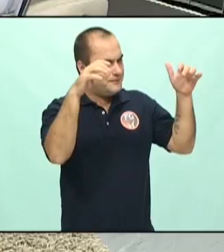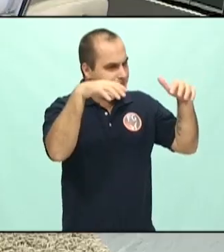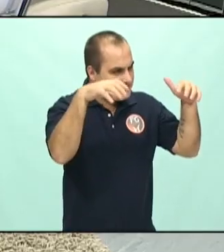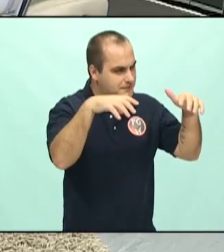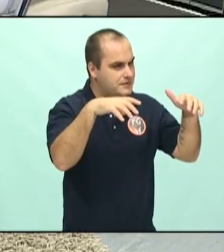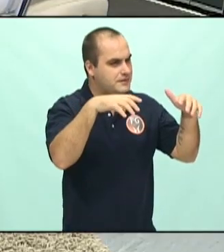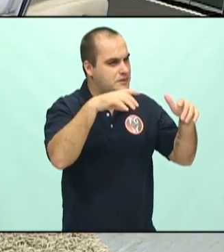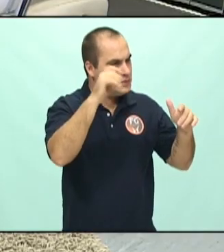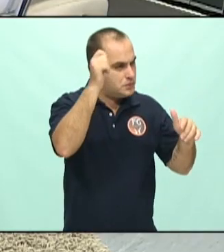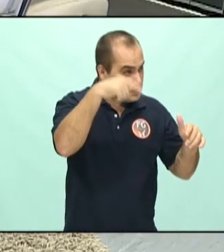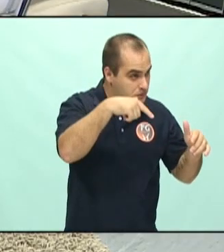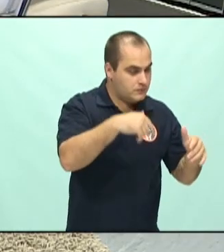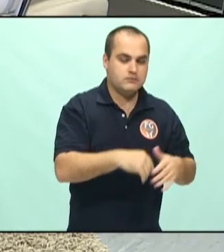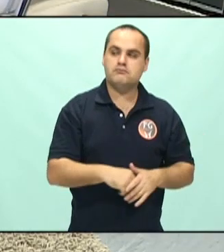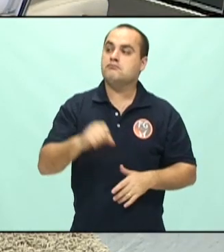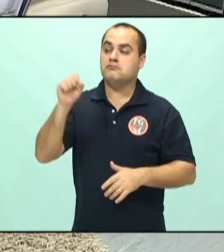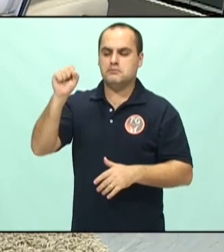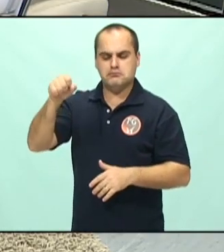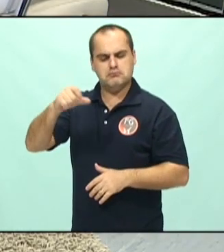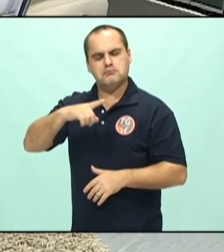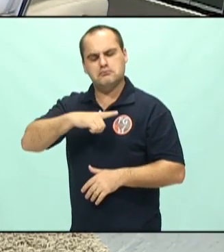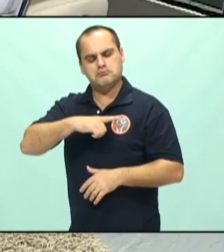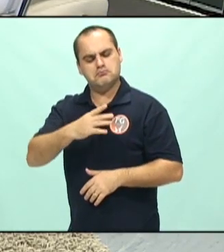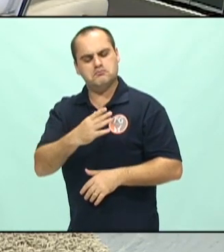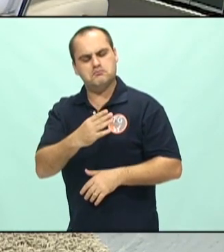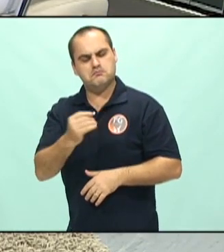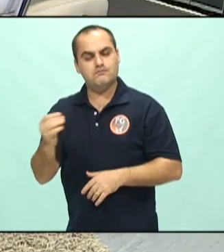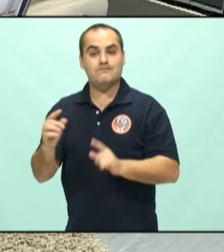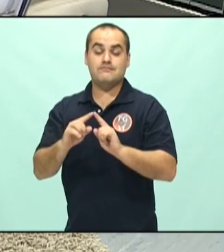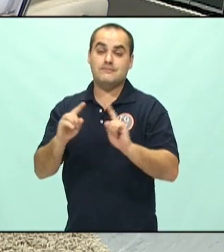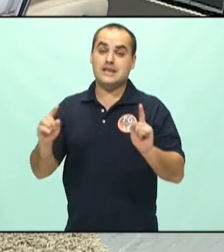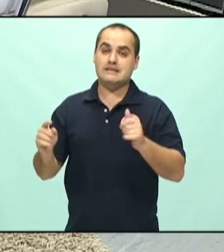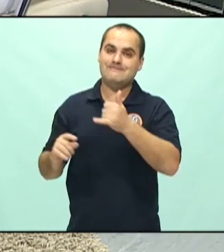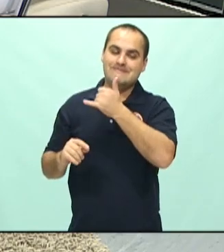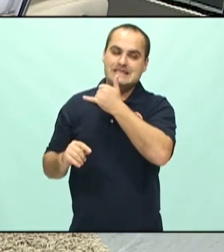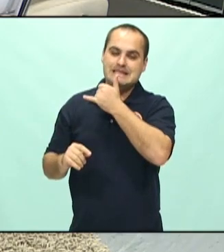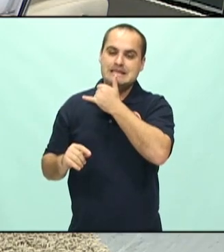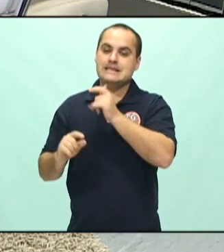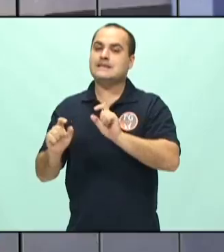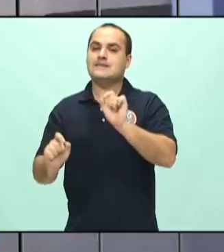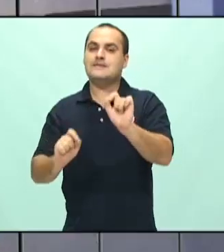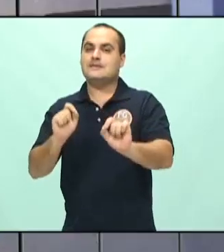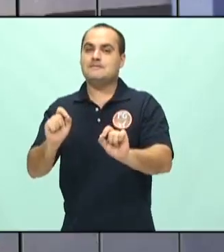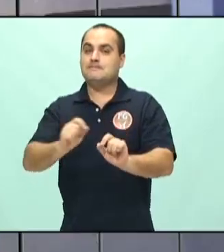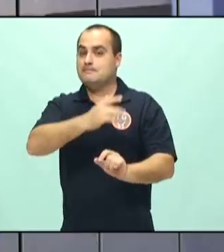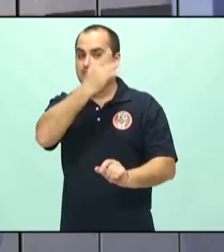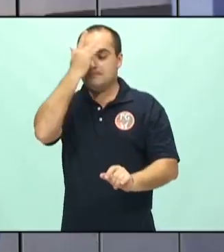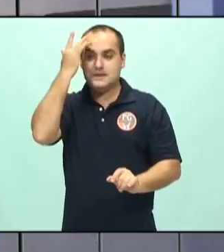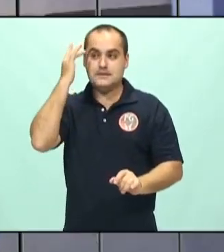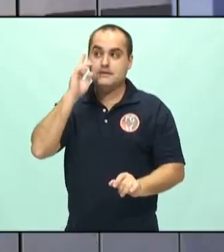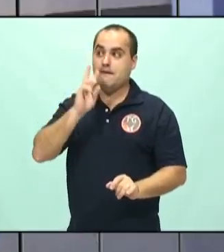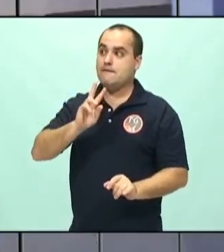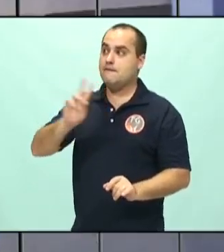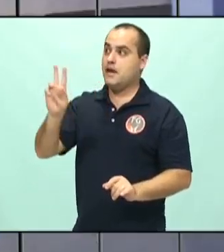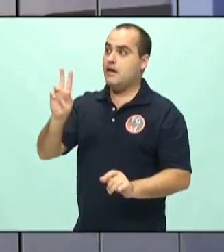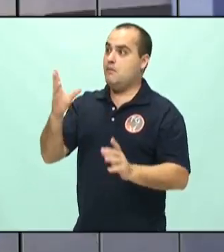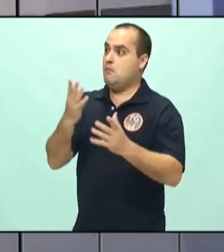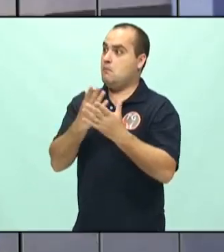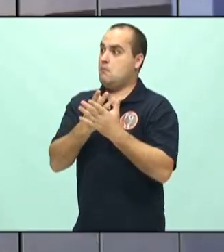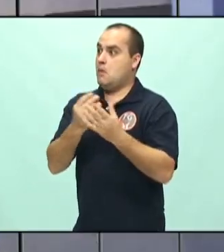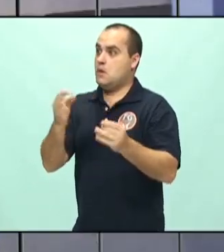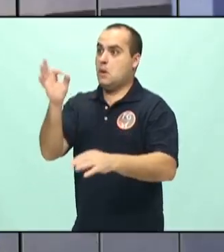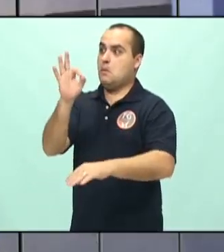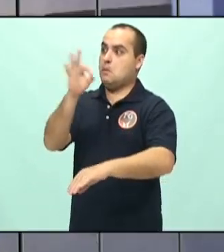é muito bem a pena que é muita gente se apavora quando vê um enxame de abelha